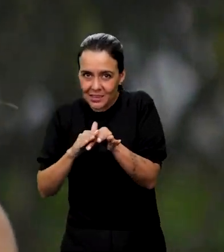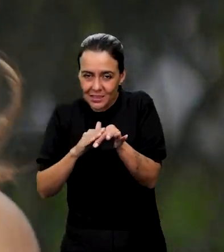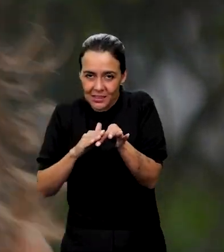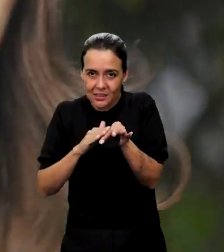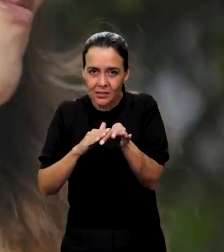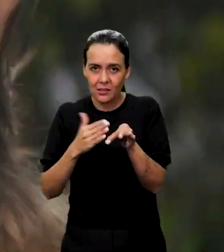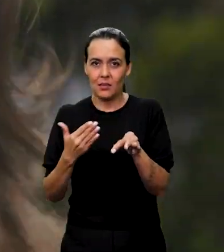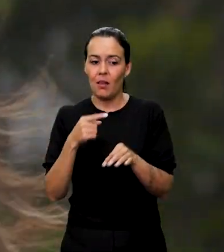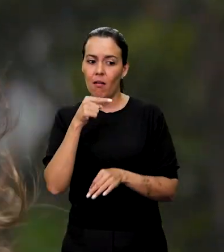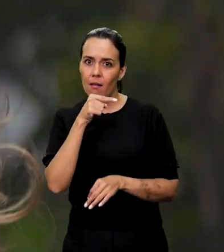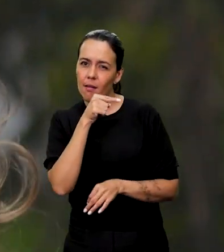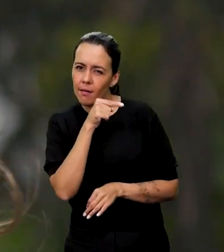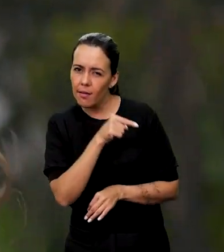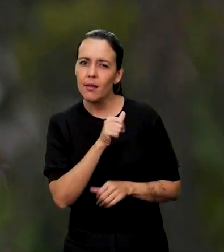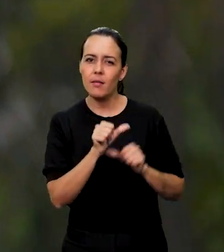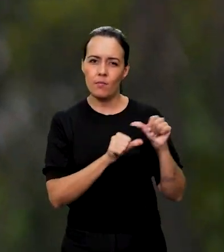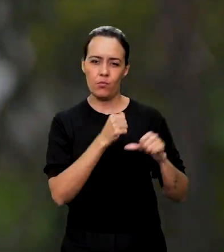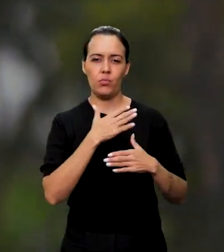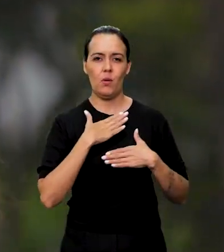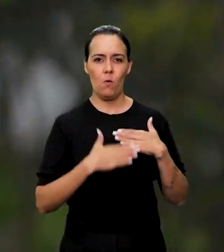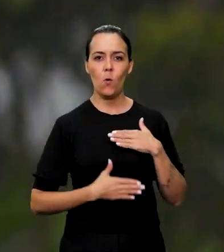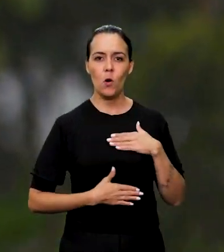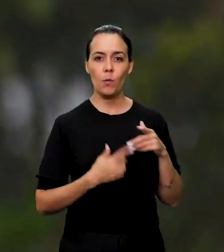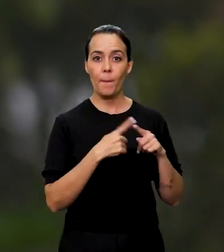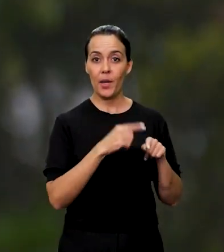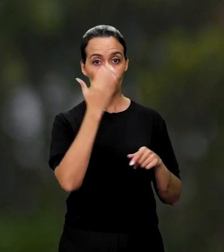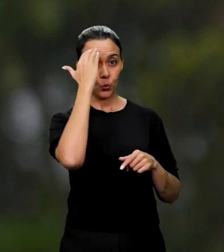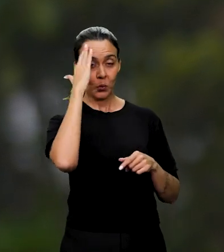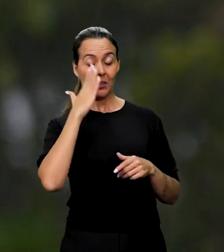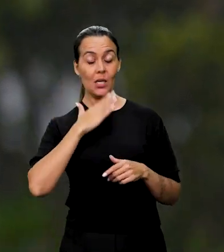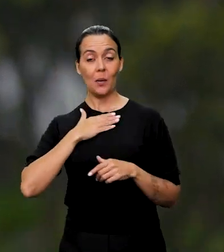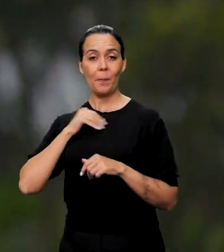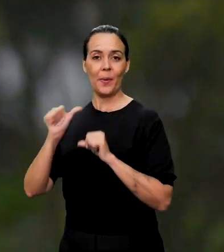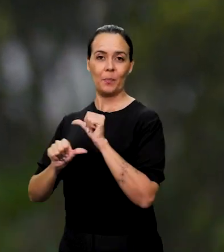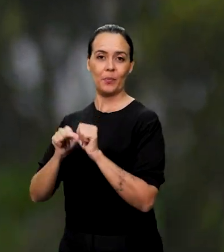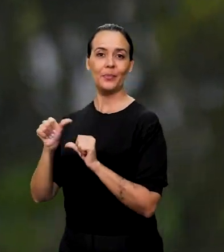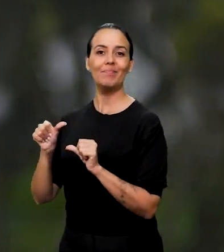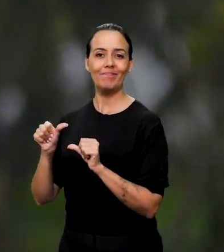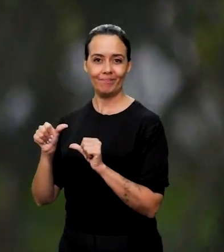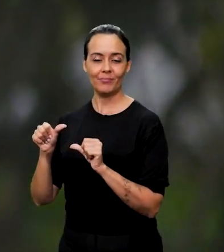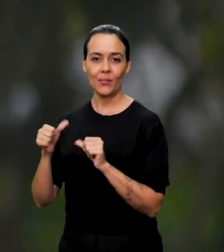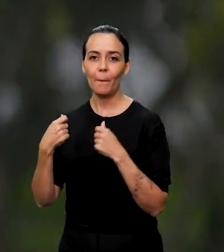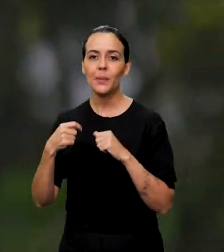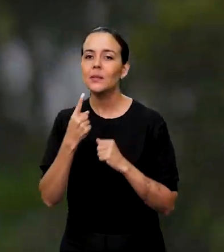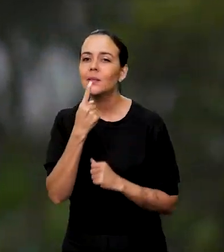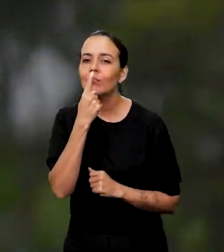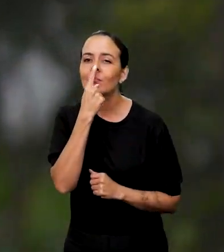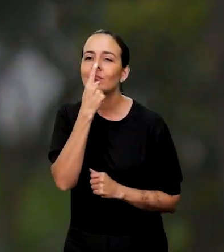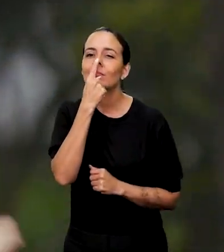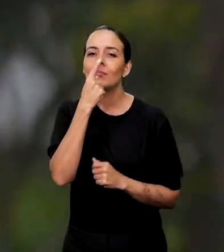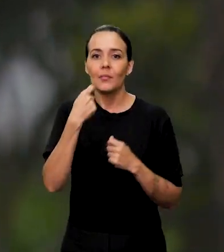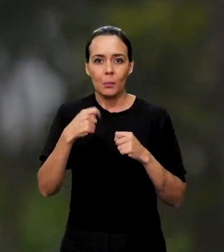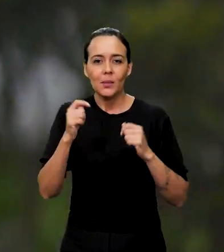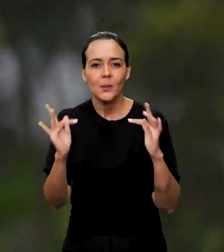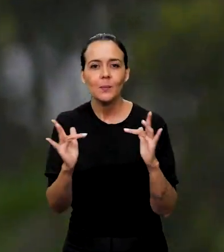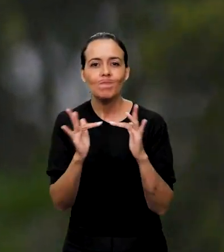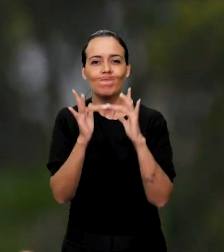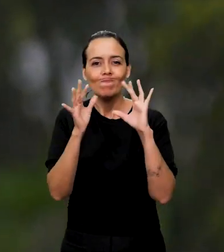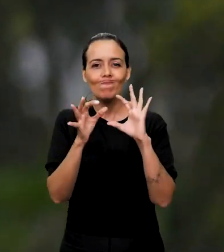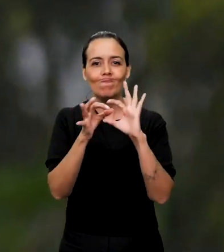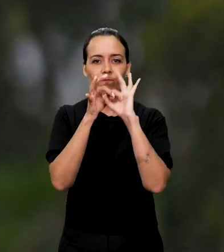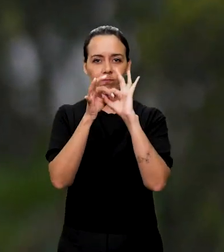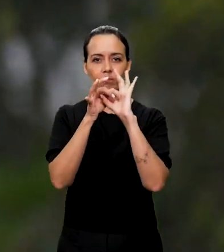porque ele também tem mudanças no corpo dele? Na verdade, a gente está mudando junto. E eu acho que a intimidade é justamente a gente se conectar, ter